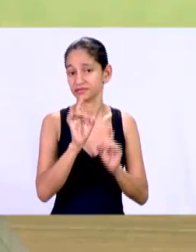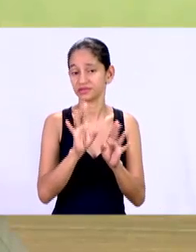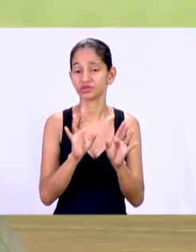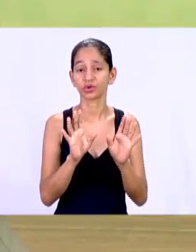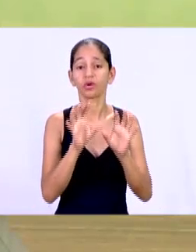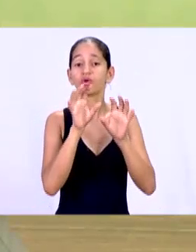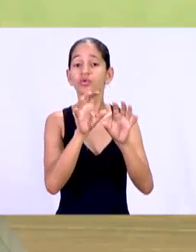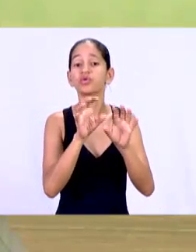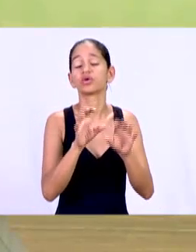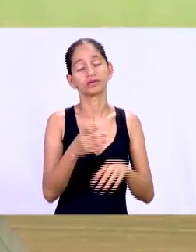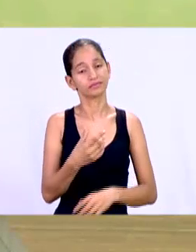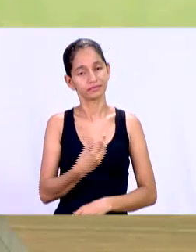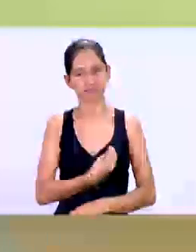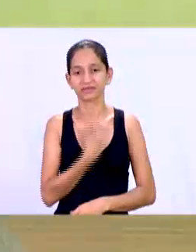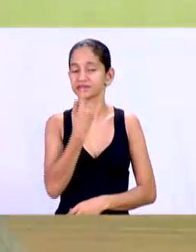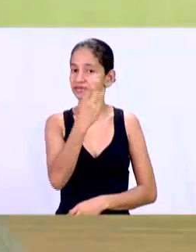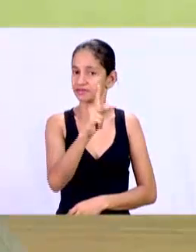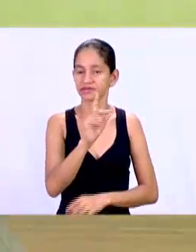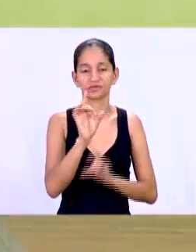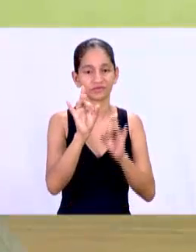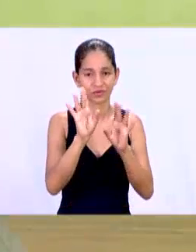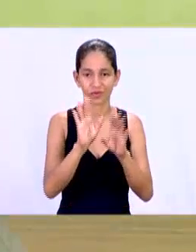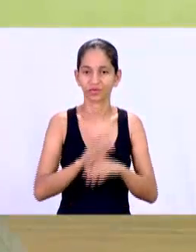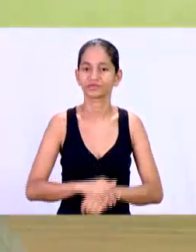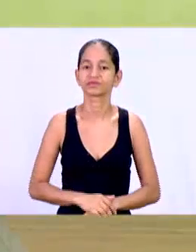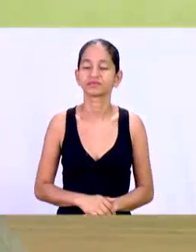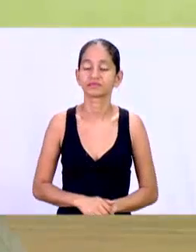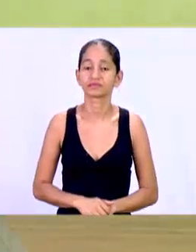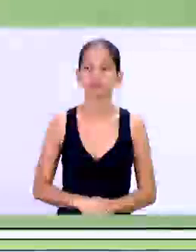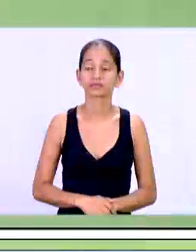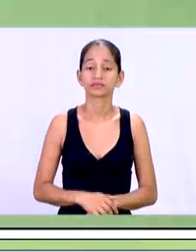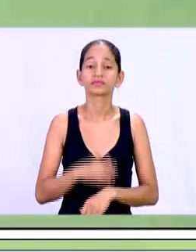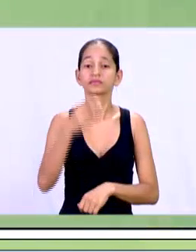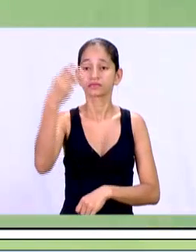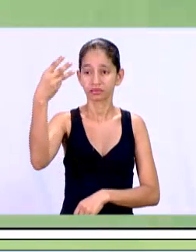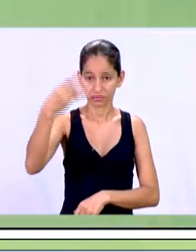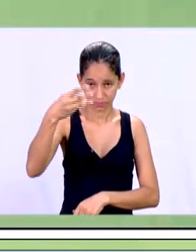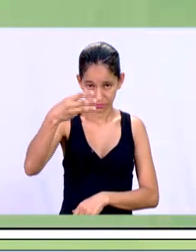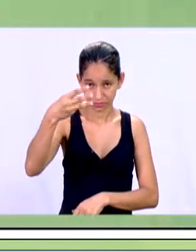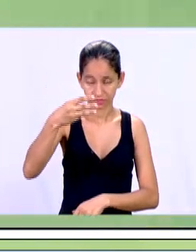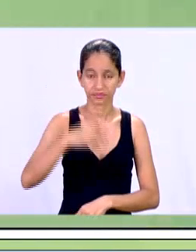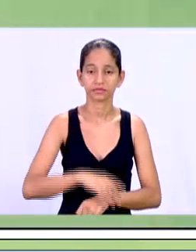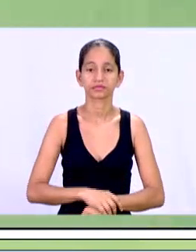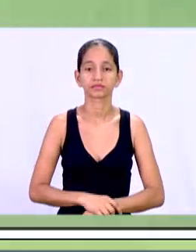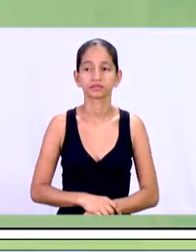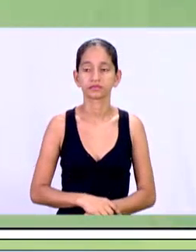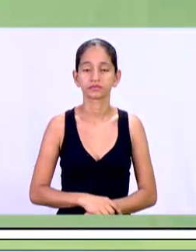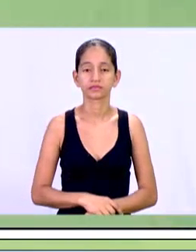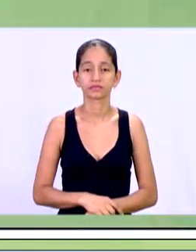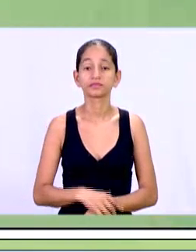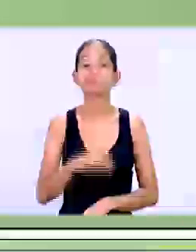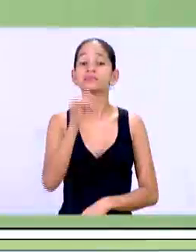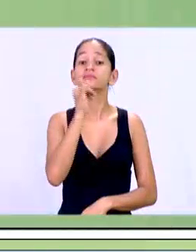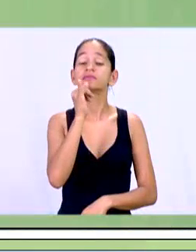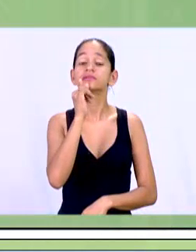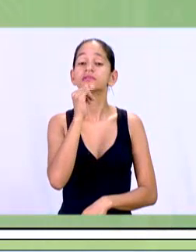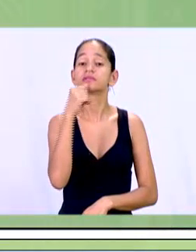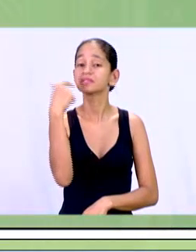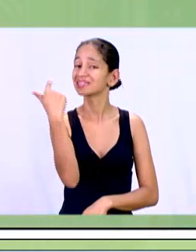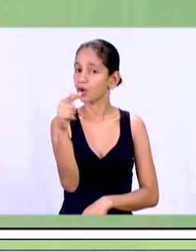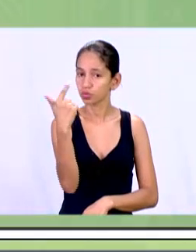aquelas atitudes que eu apresento para o outro, ok? No terceiro momento, o não respeito